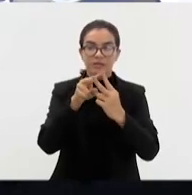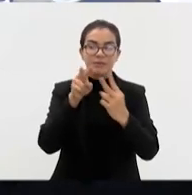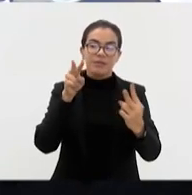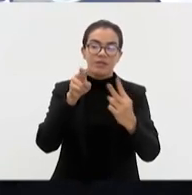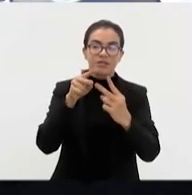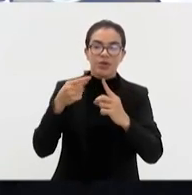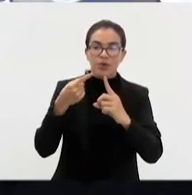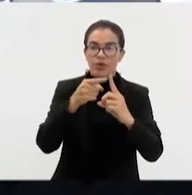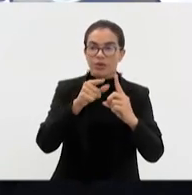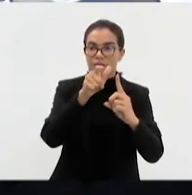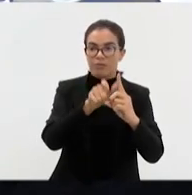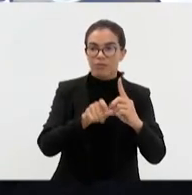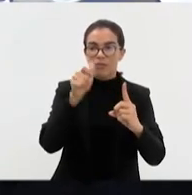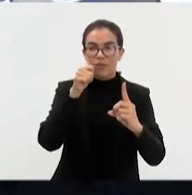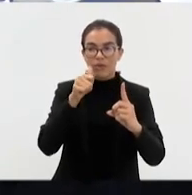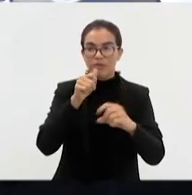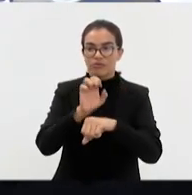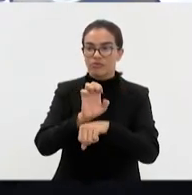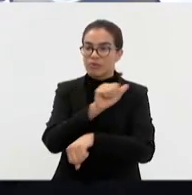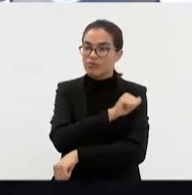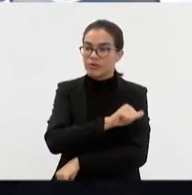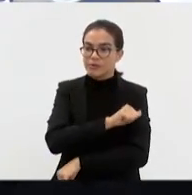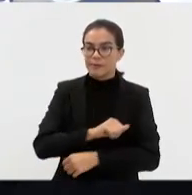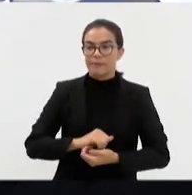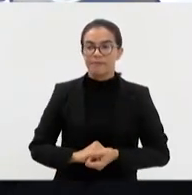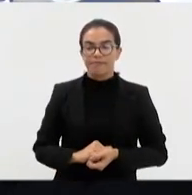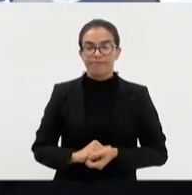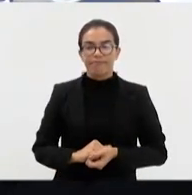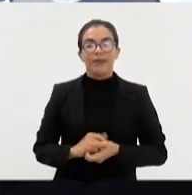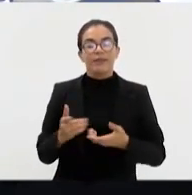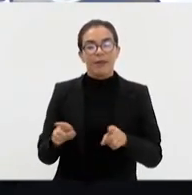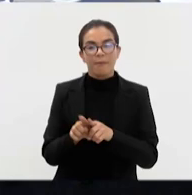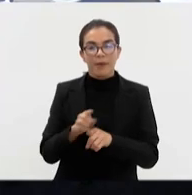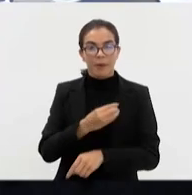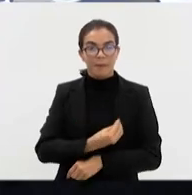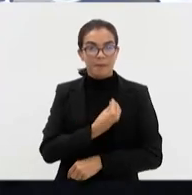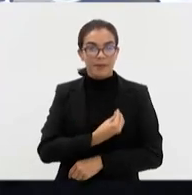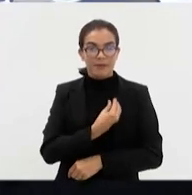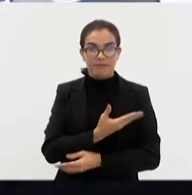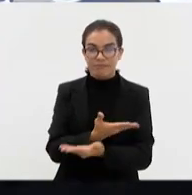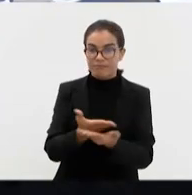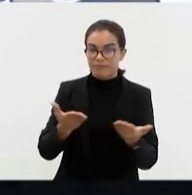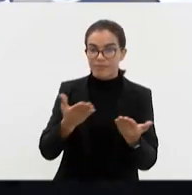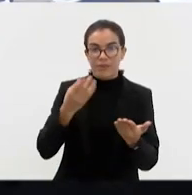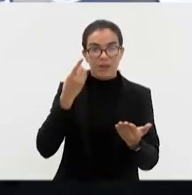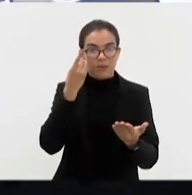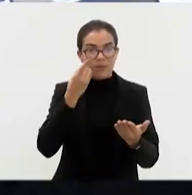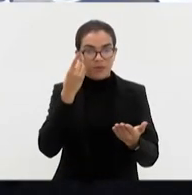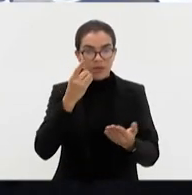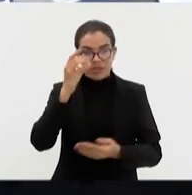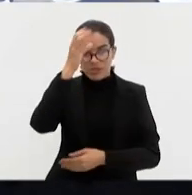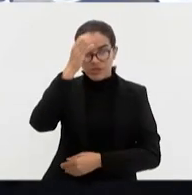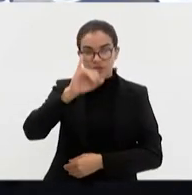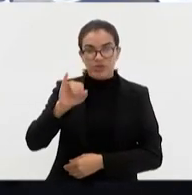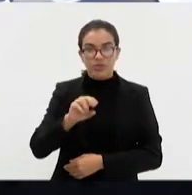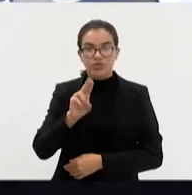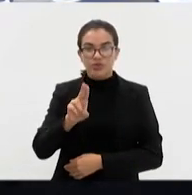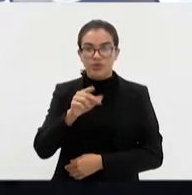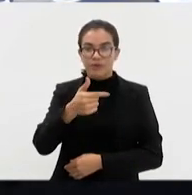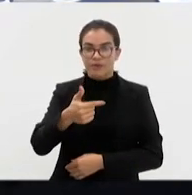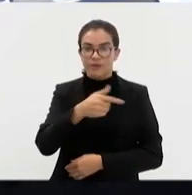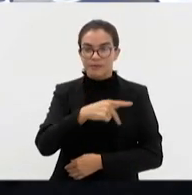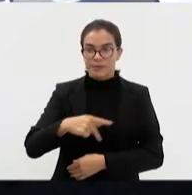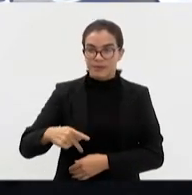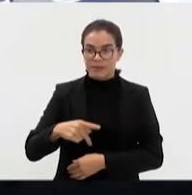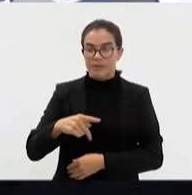as mulheres no Estado do Rio de Janeiro, e contando com a presença dos senhores deputados, deputada Tia Ju,